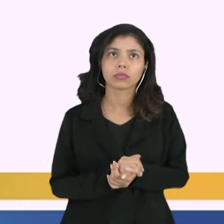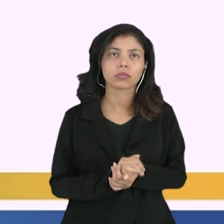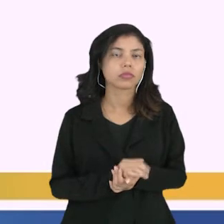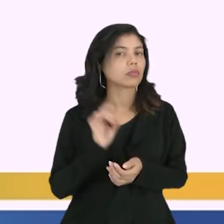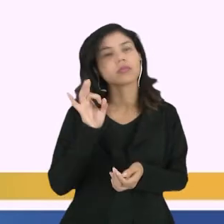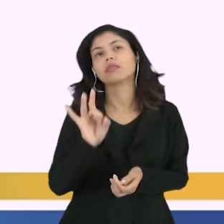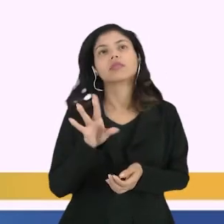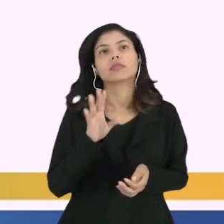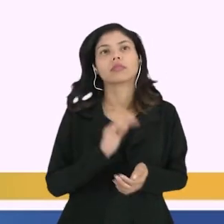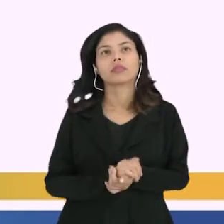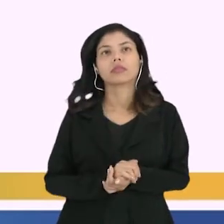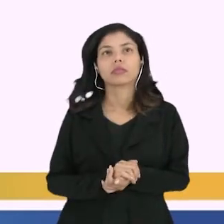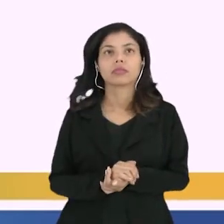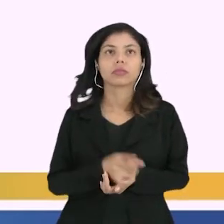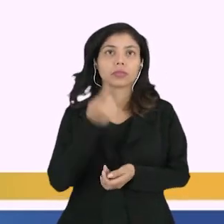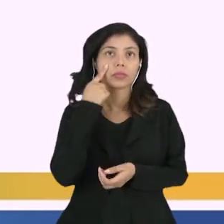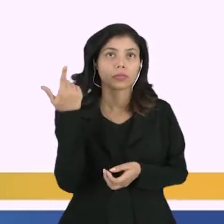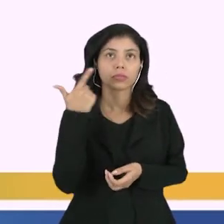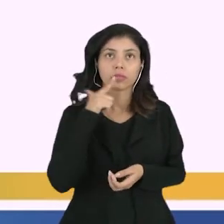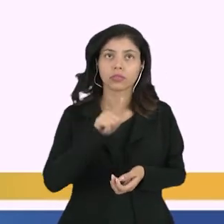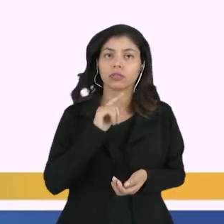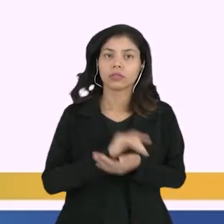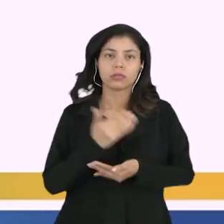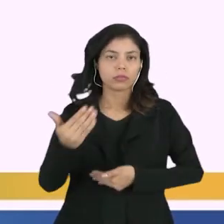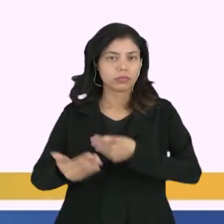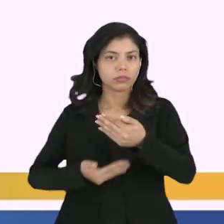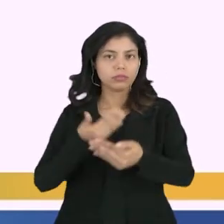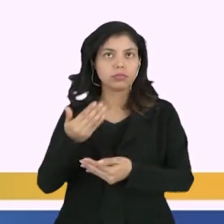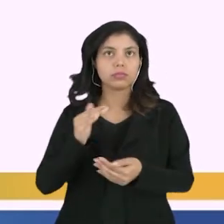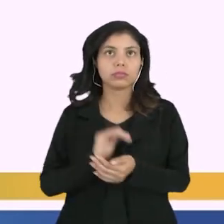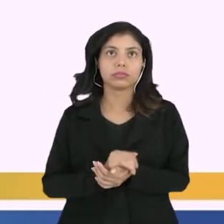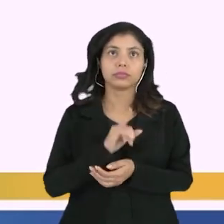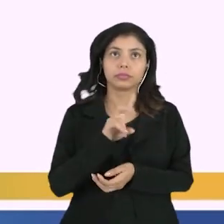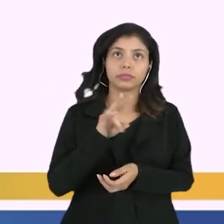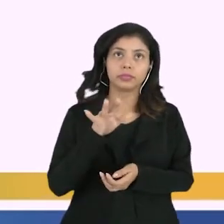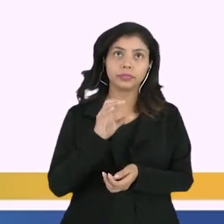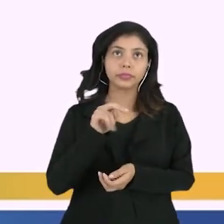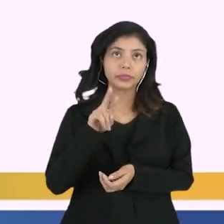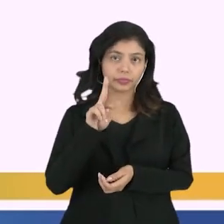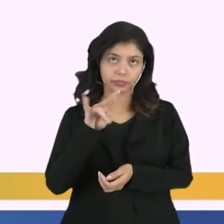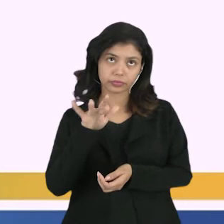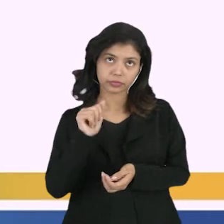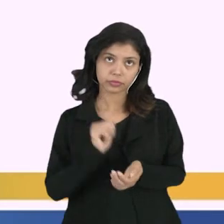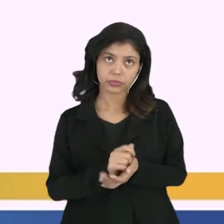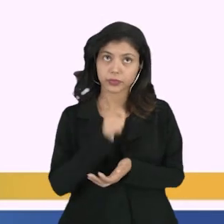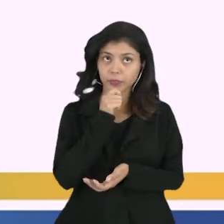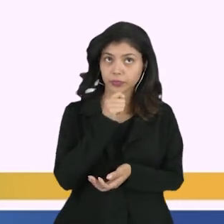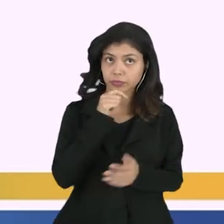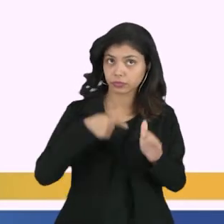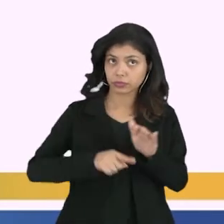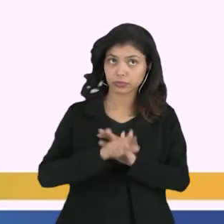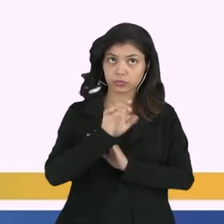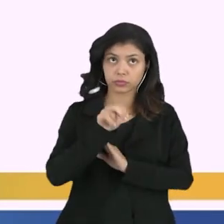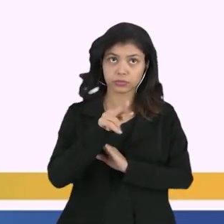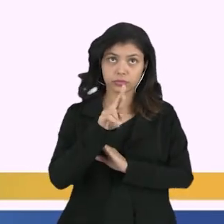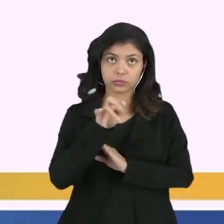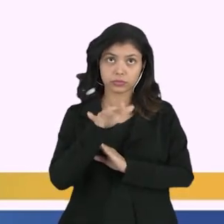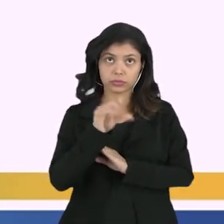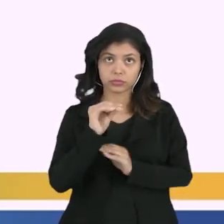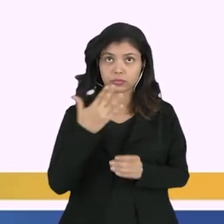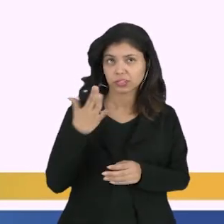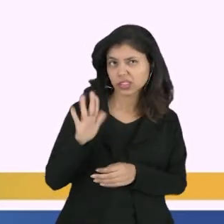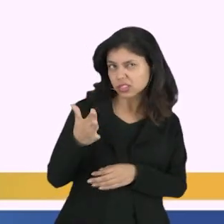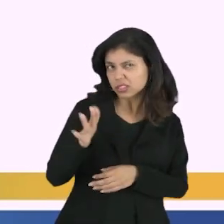né? Elas conseguiram desenvolver a lavoura canavieira, né? Além disso, fundaram engenhos que